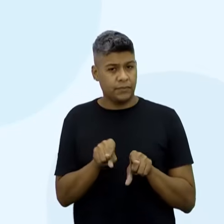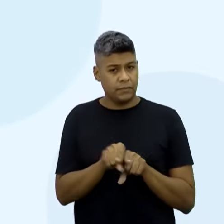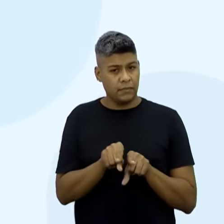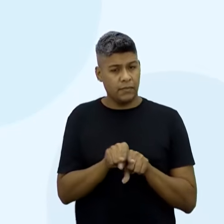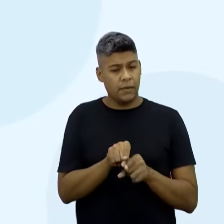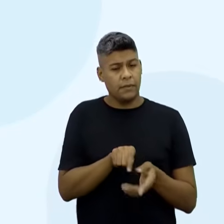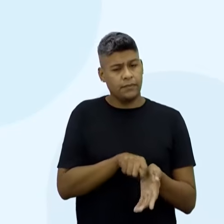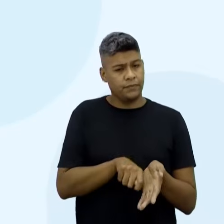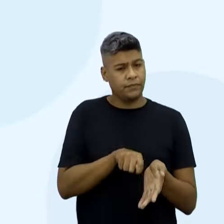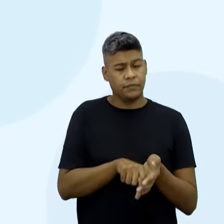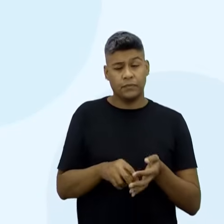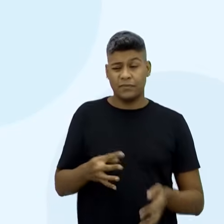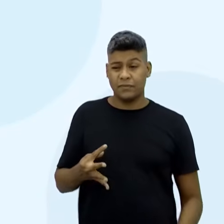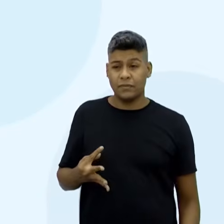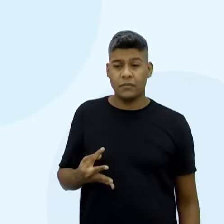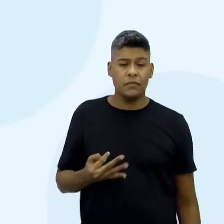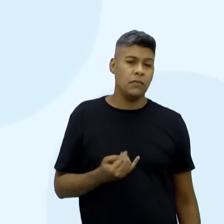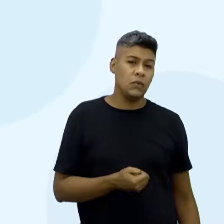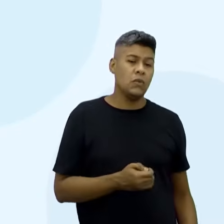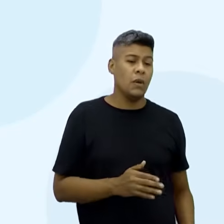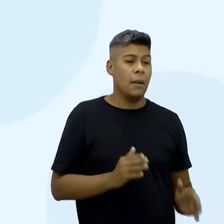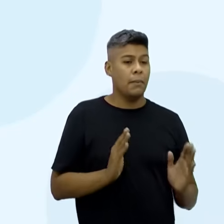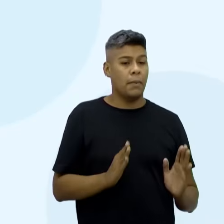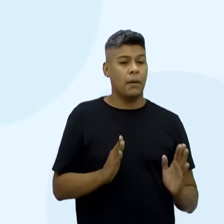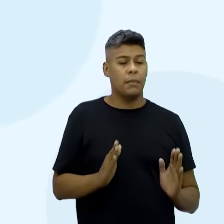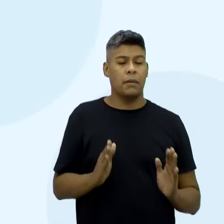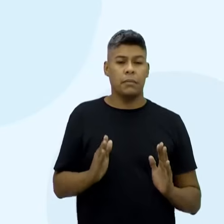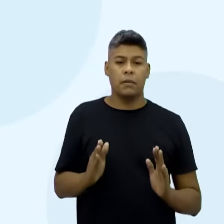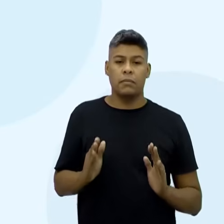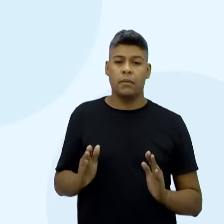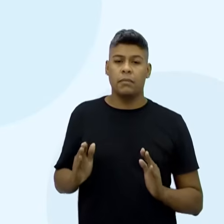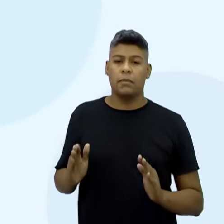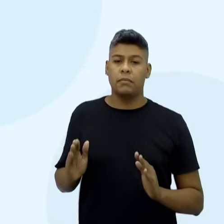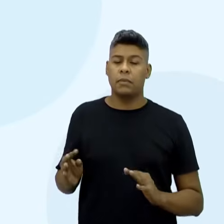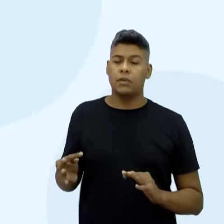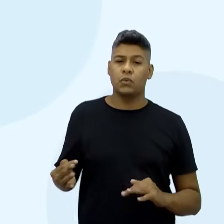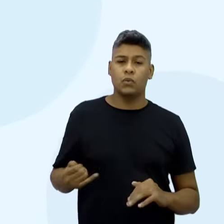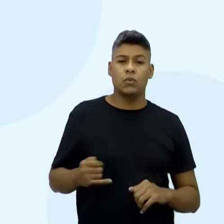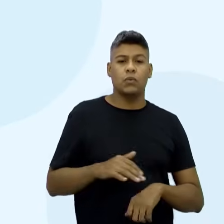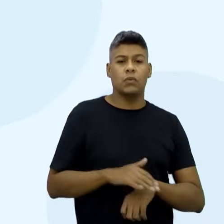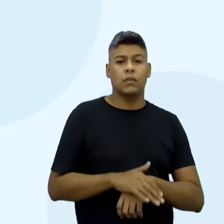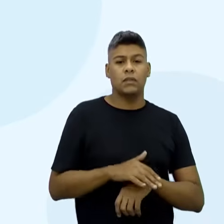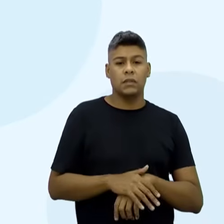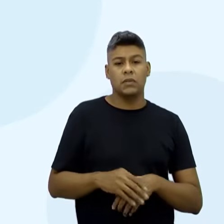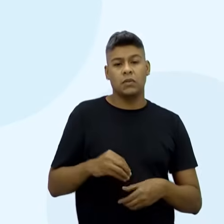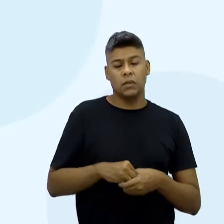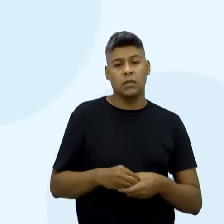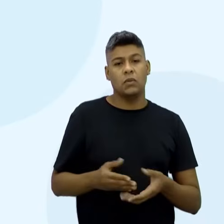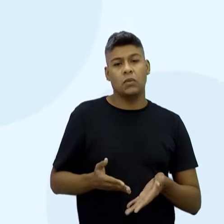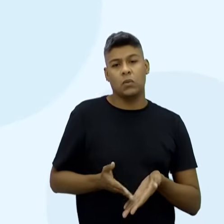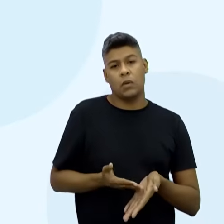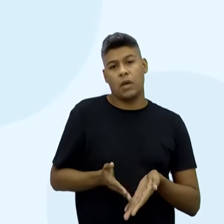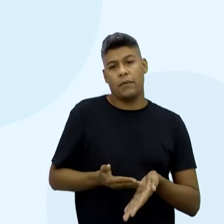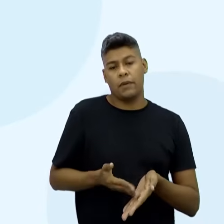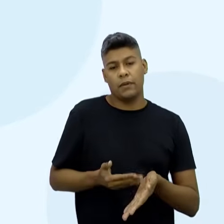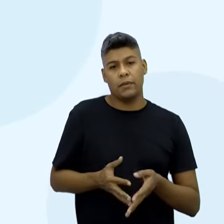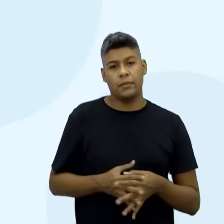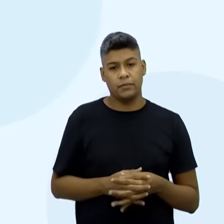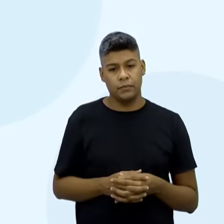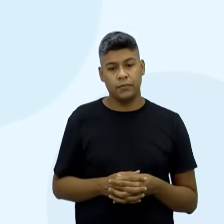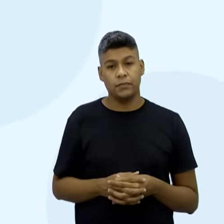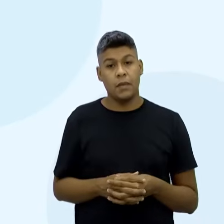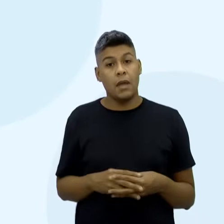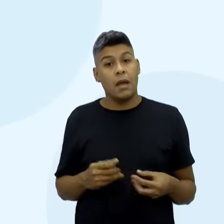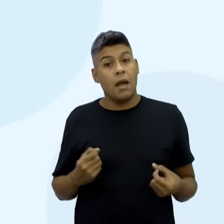ele anota tudo, o passo a passo de tudo que ele está fazendo dentro de um caderno. E esse caderno,